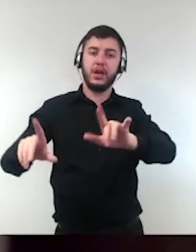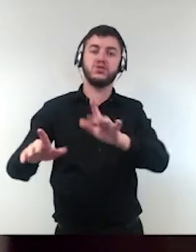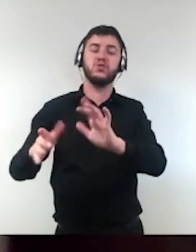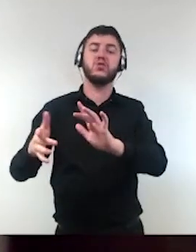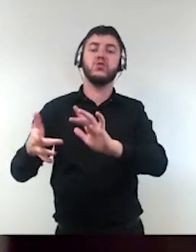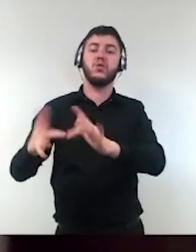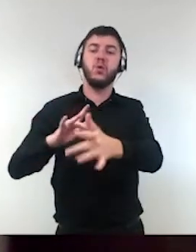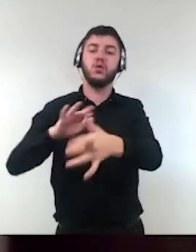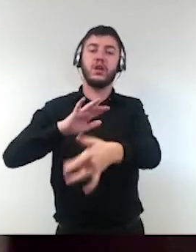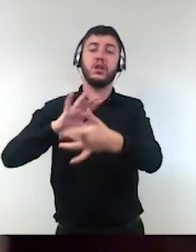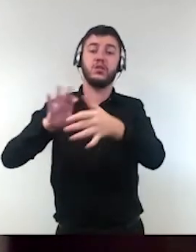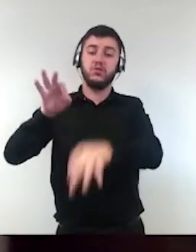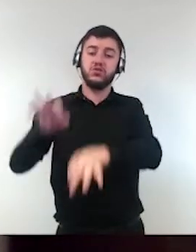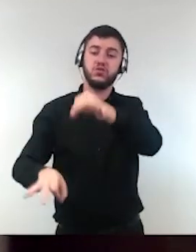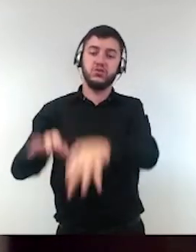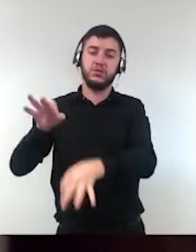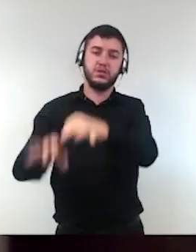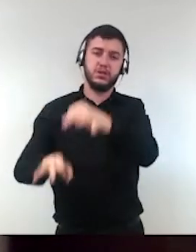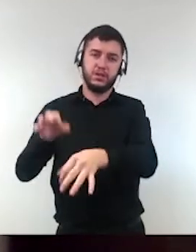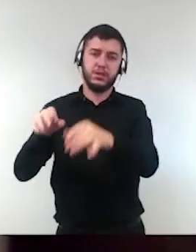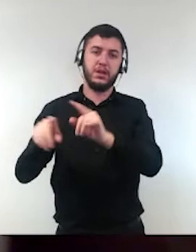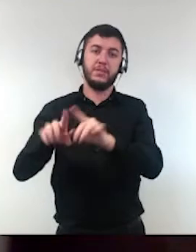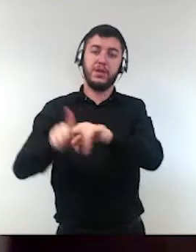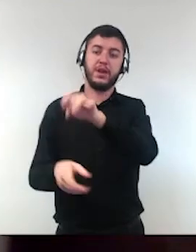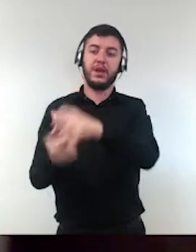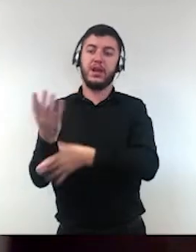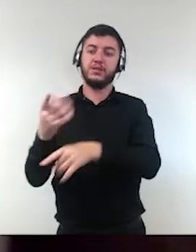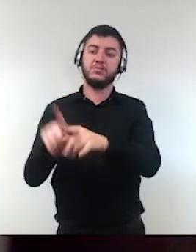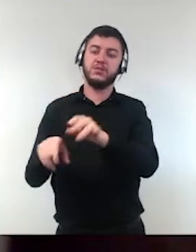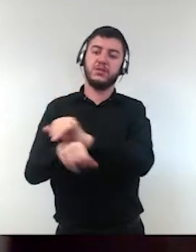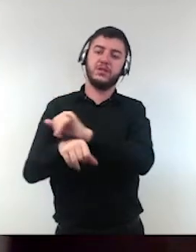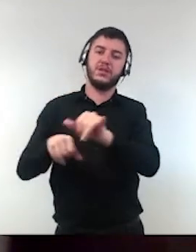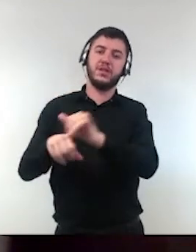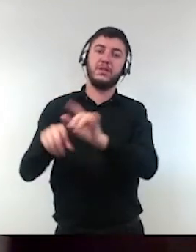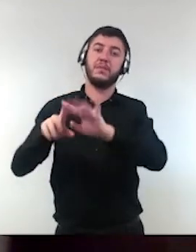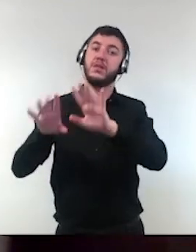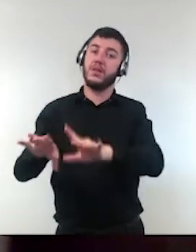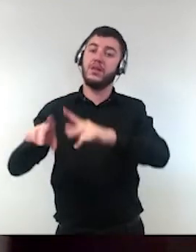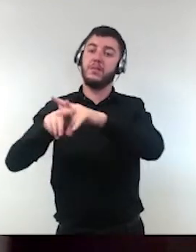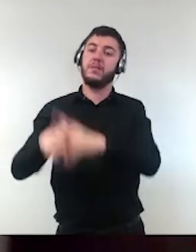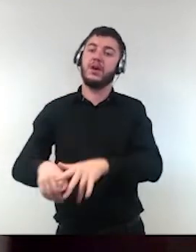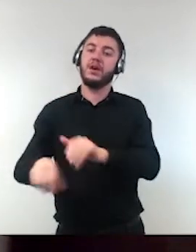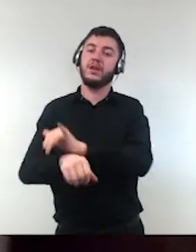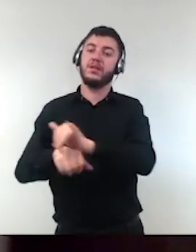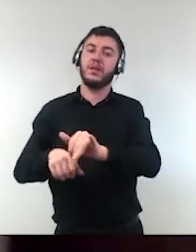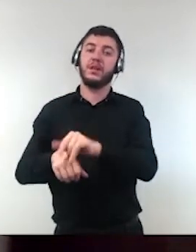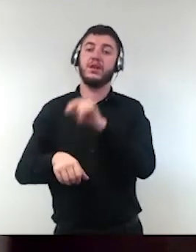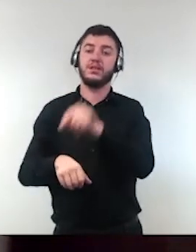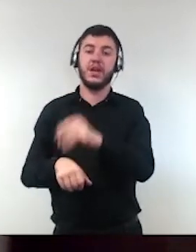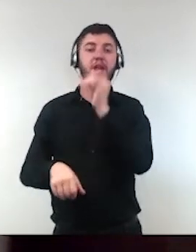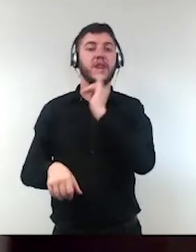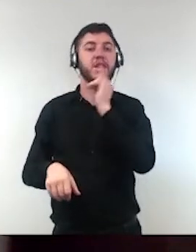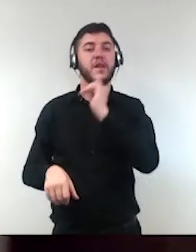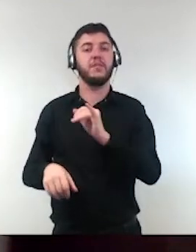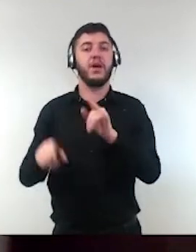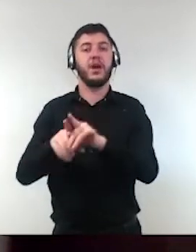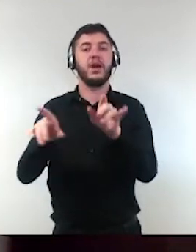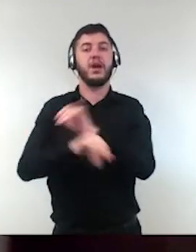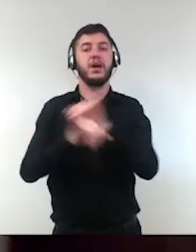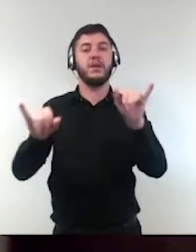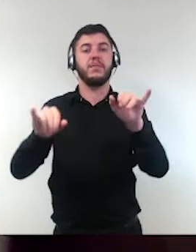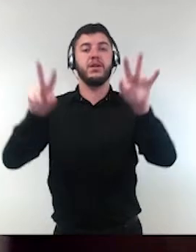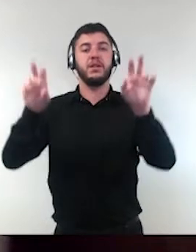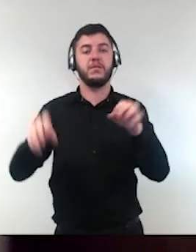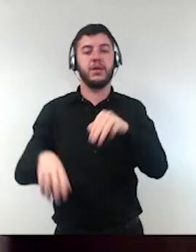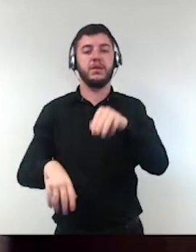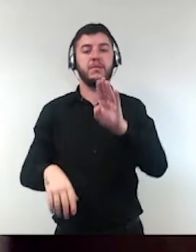de mecanismos diretos de acesso à justiça é exatamente a campanha que a AMB acabou de lançar, que é a campanha